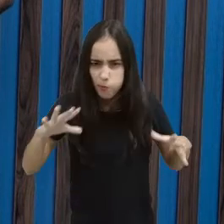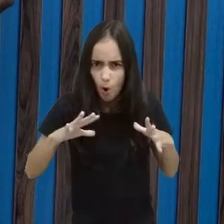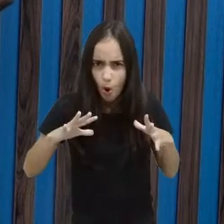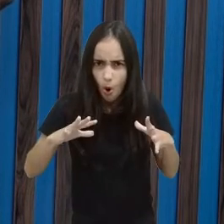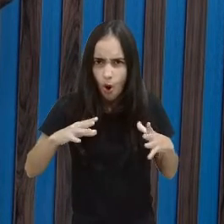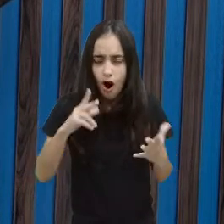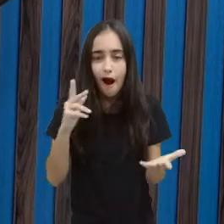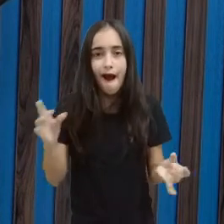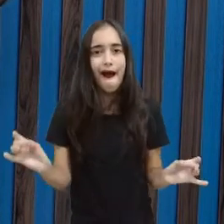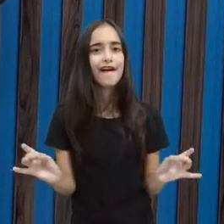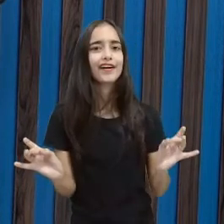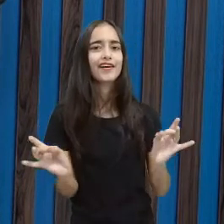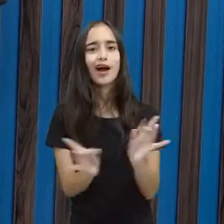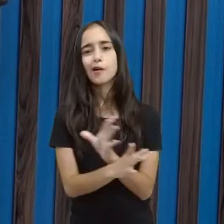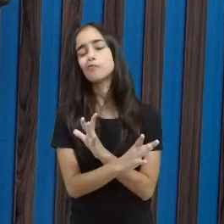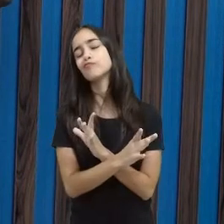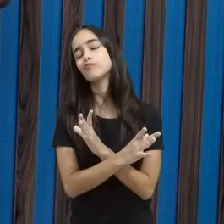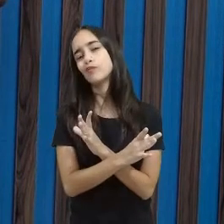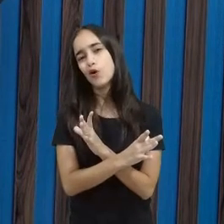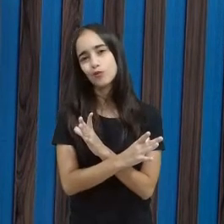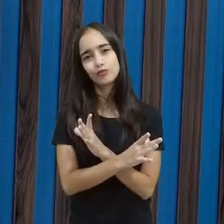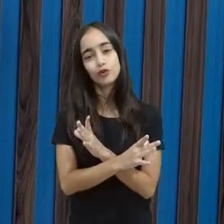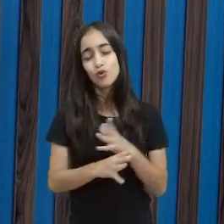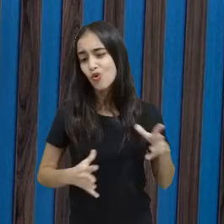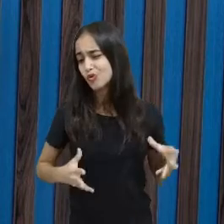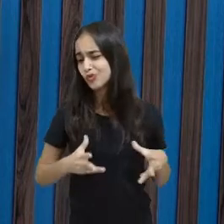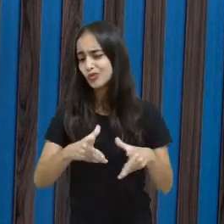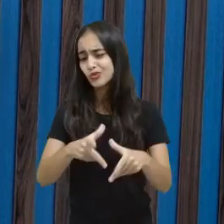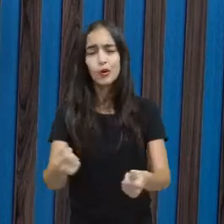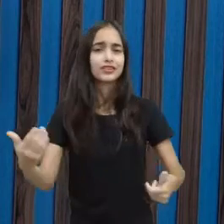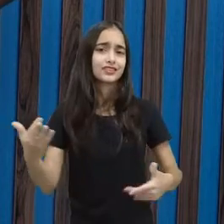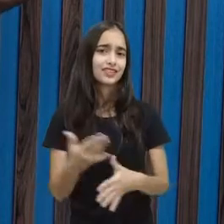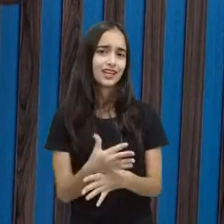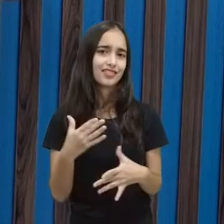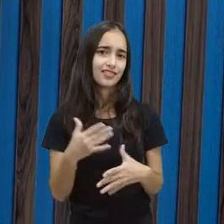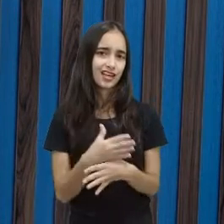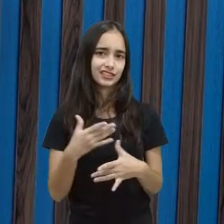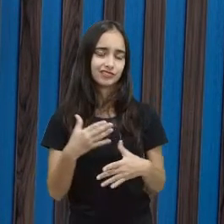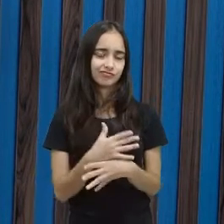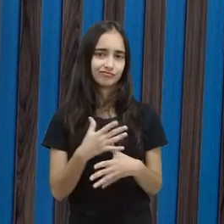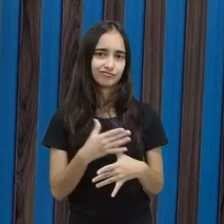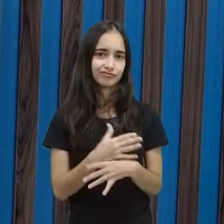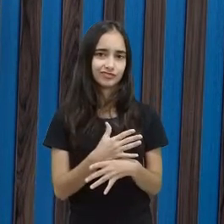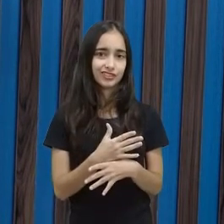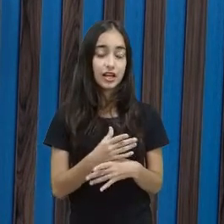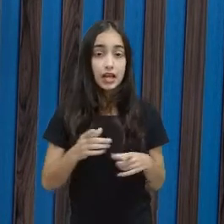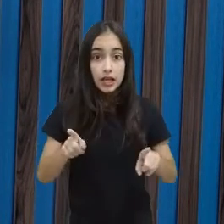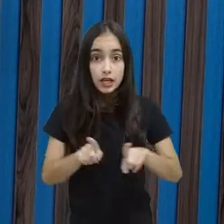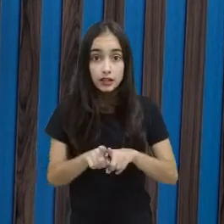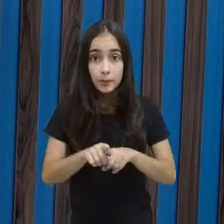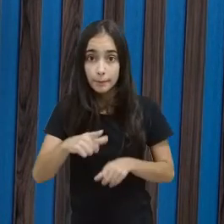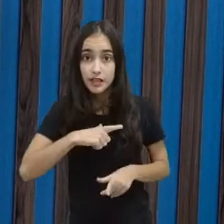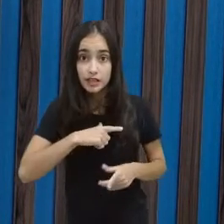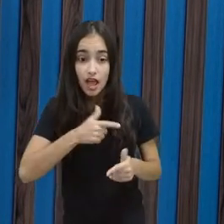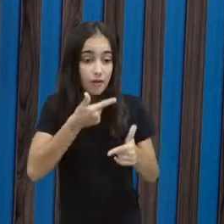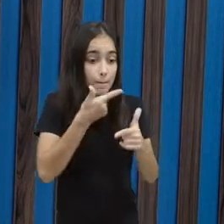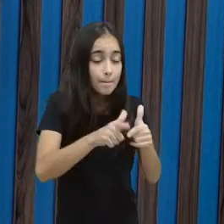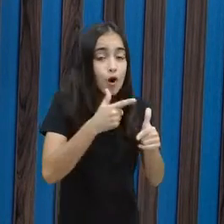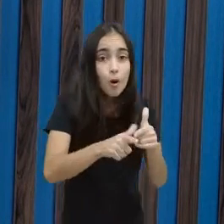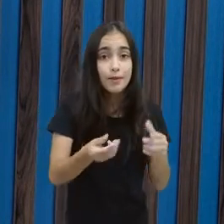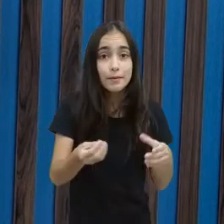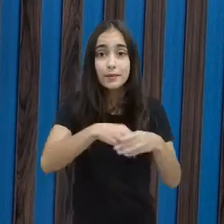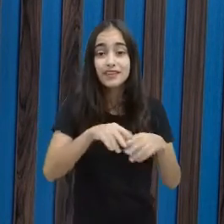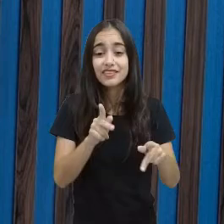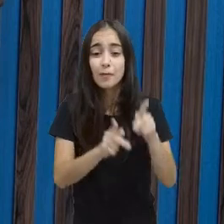terminou acabando com uma cidade, fora os danos, né, que aquela população